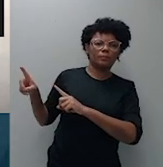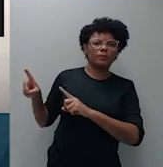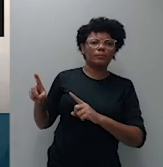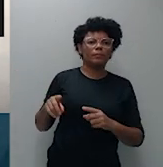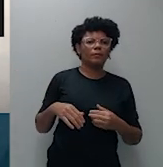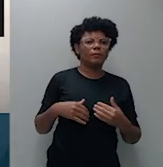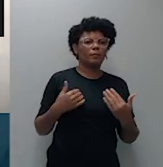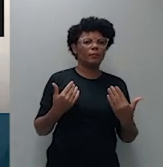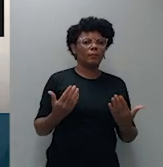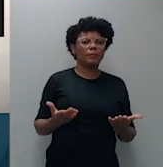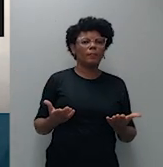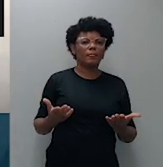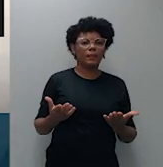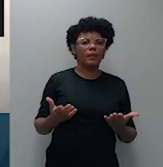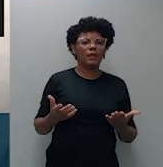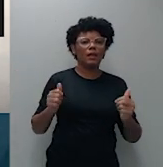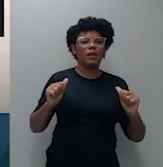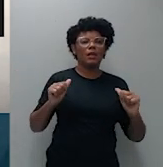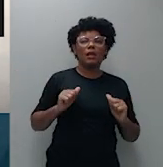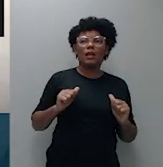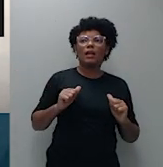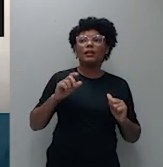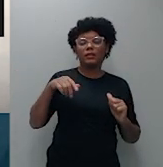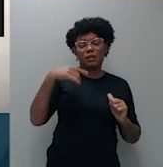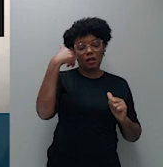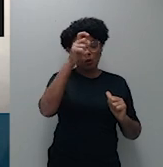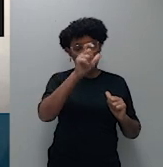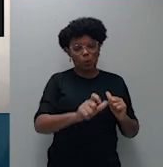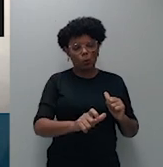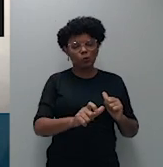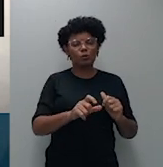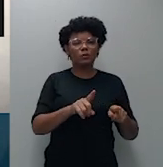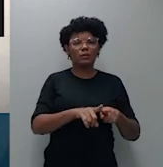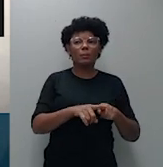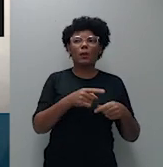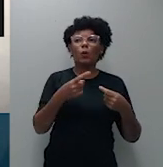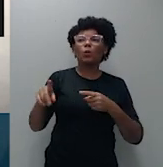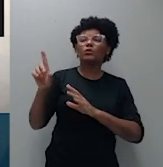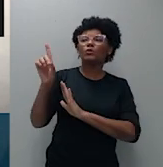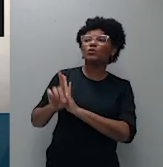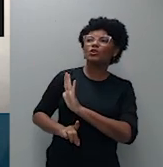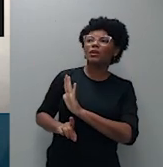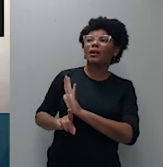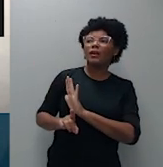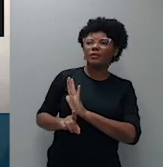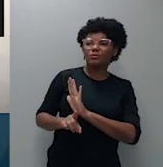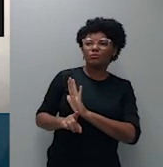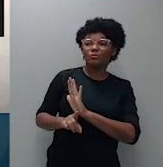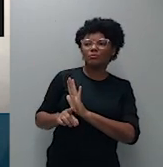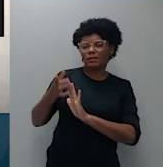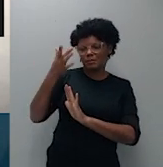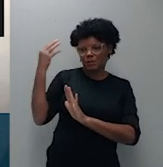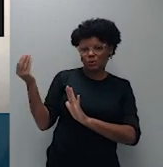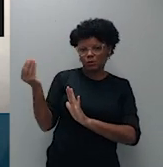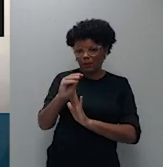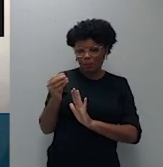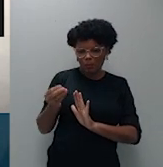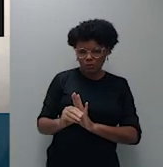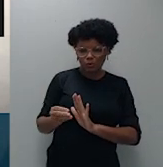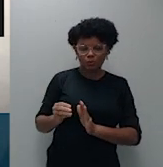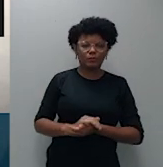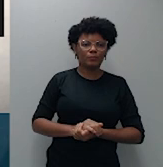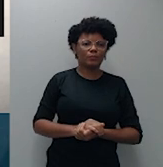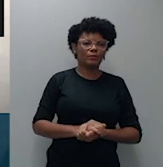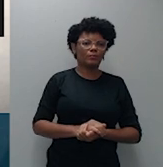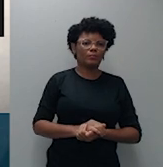estanto patente patente o nexo causal entre a conduta lesão a direito da personalidade dos autores